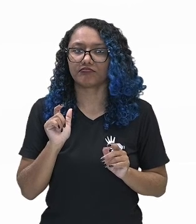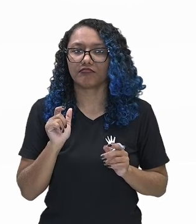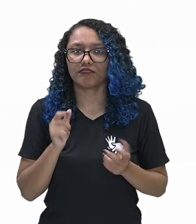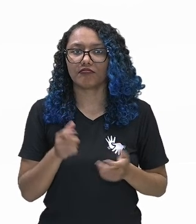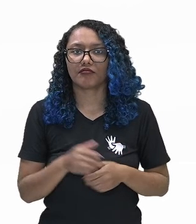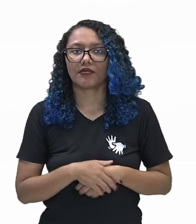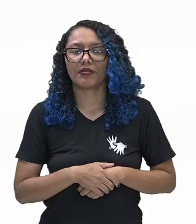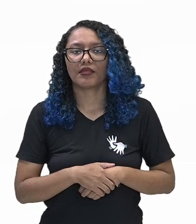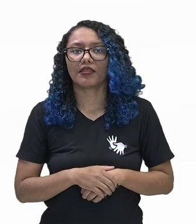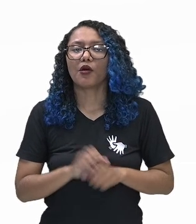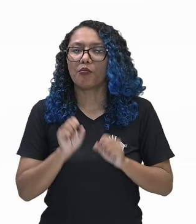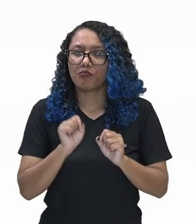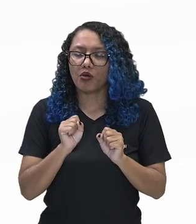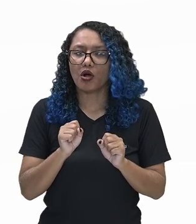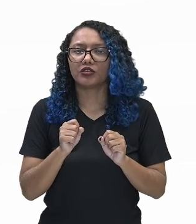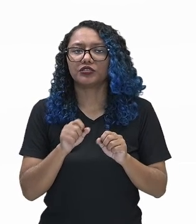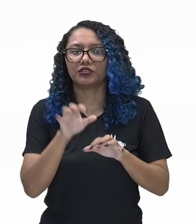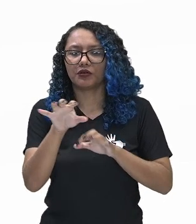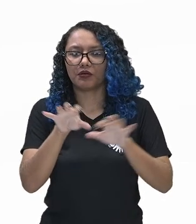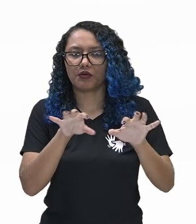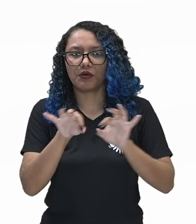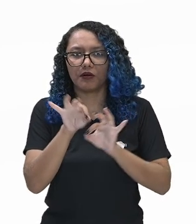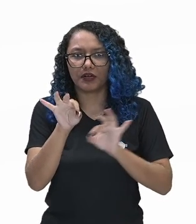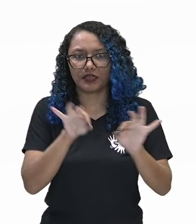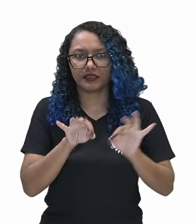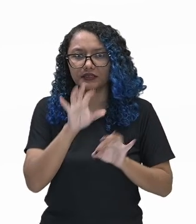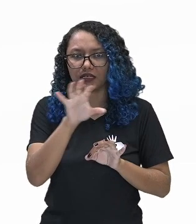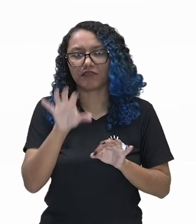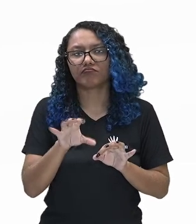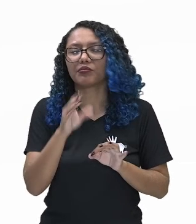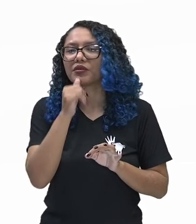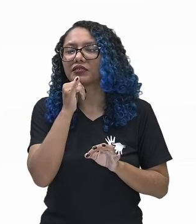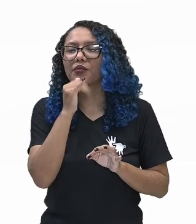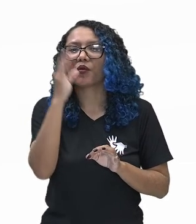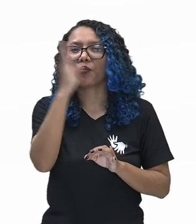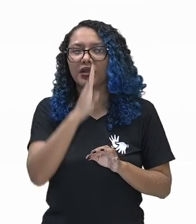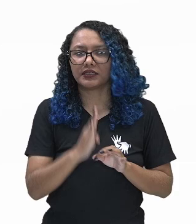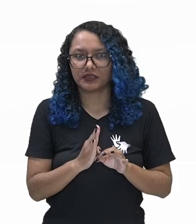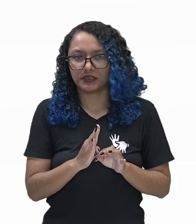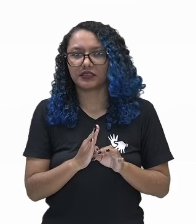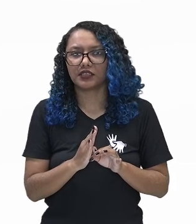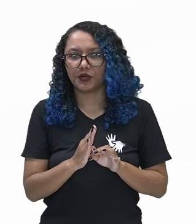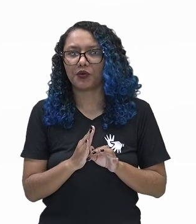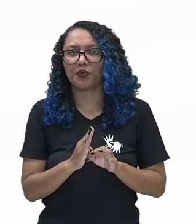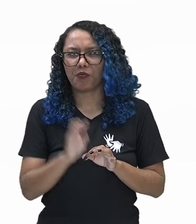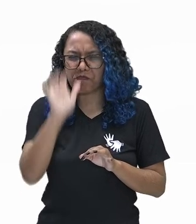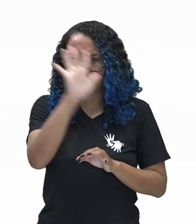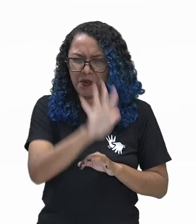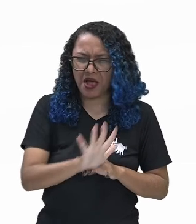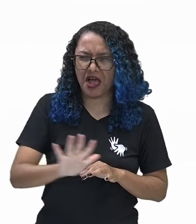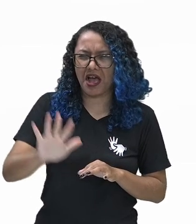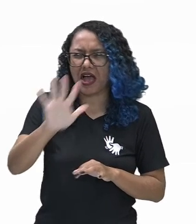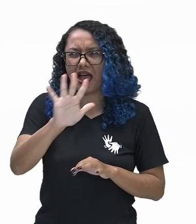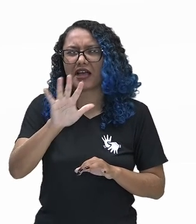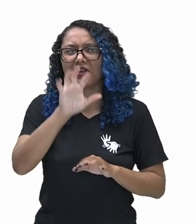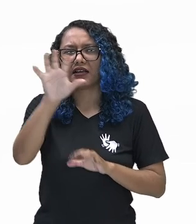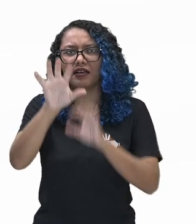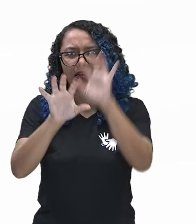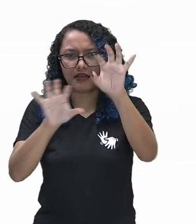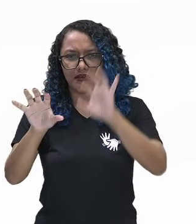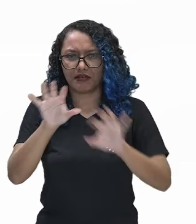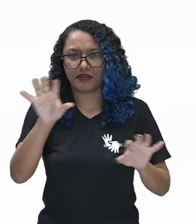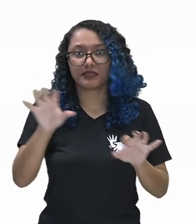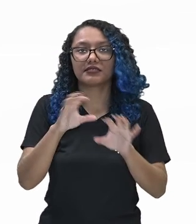em regiões, né? No caso, eu peguei o território do Brasil e separei em regiões. E com o avanço da